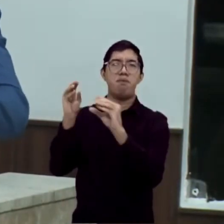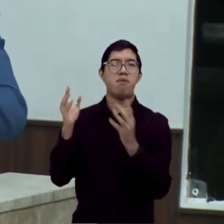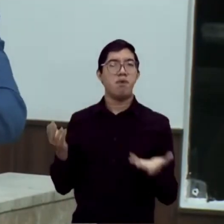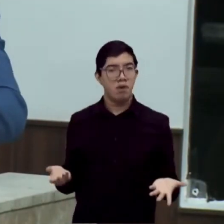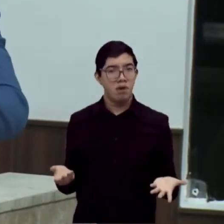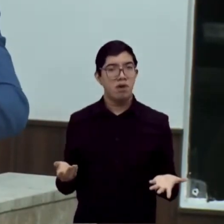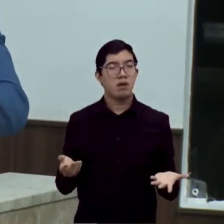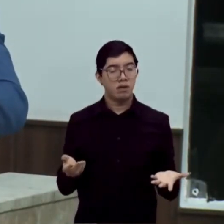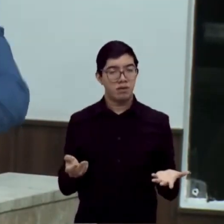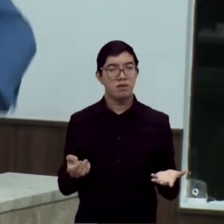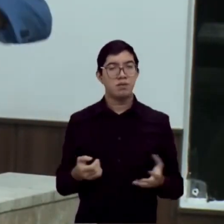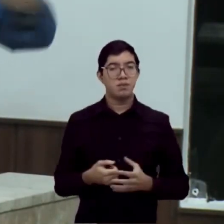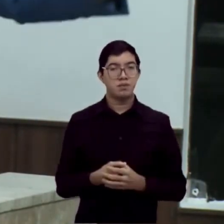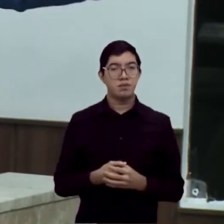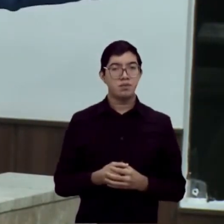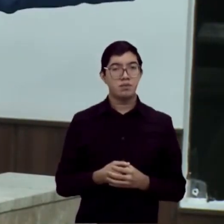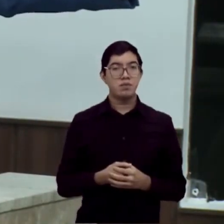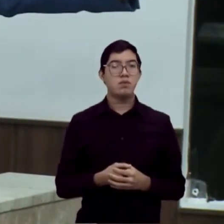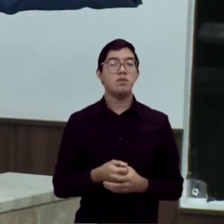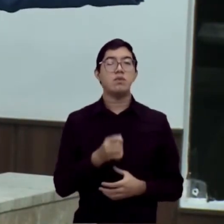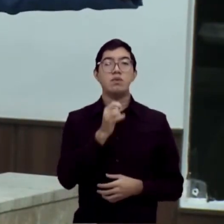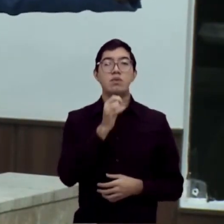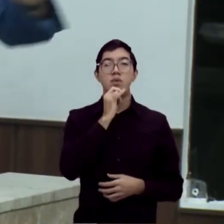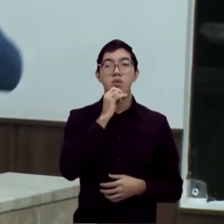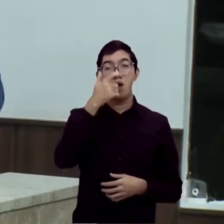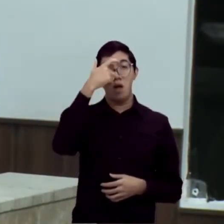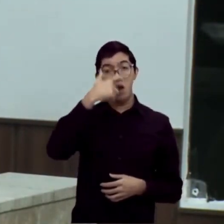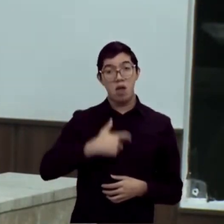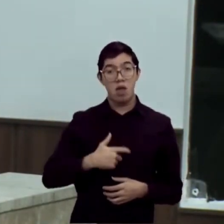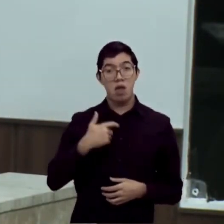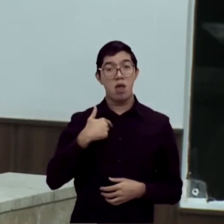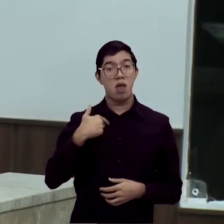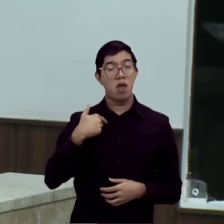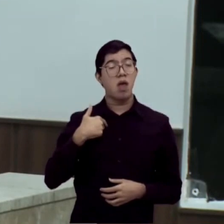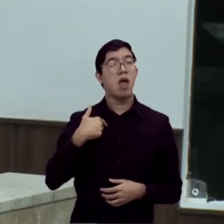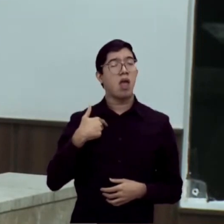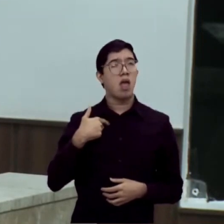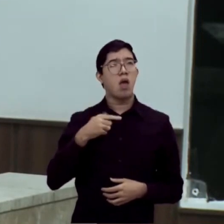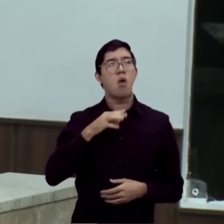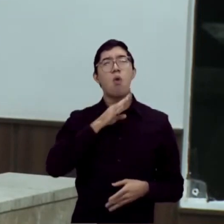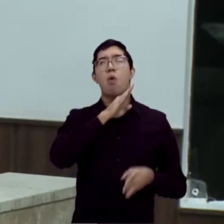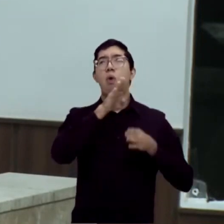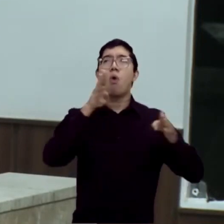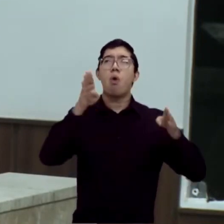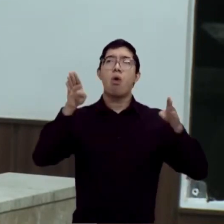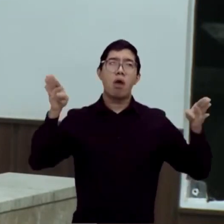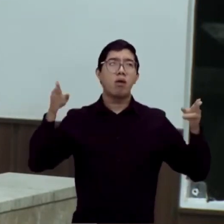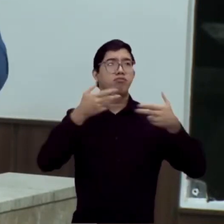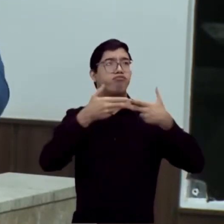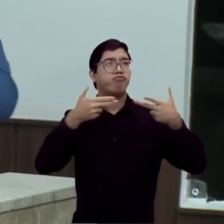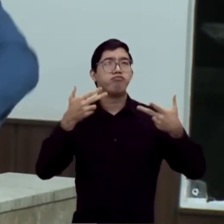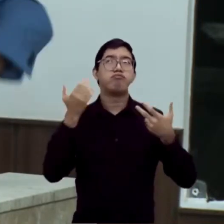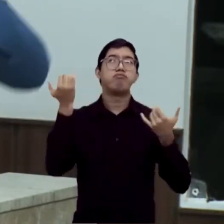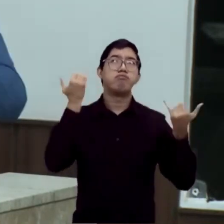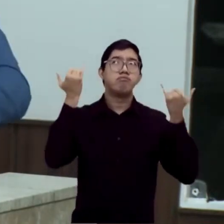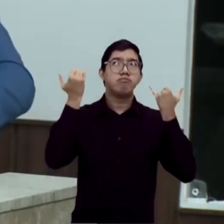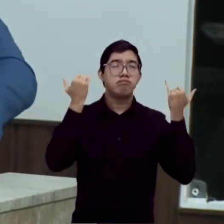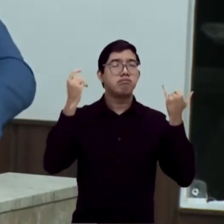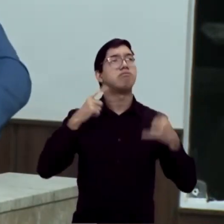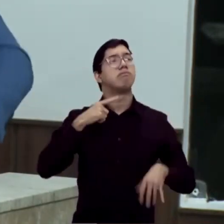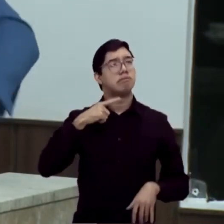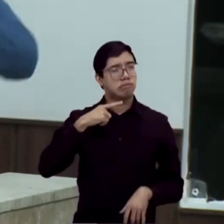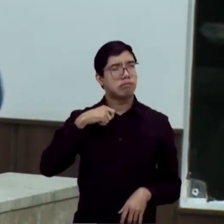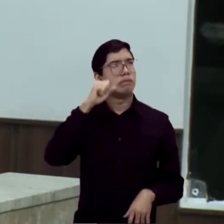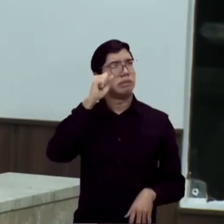outros. Porque aonde eu ando aqui na prefeitura, eu estou ouvindo. Eu estou ouvindo. E a verdade